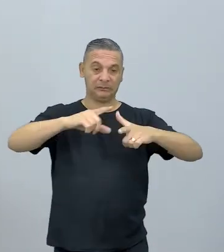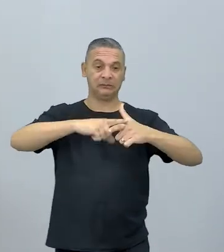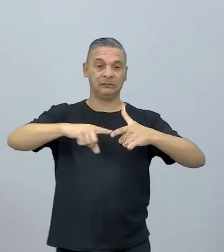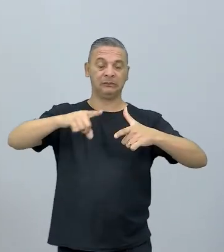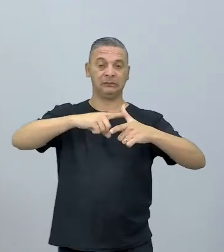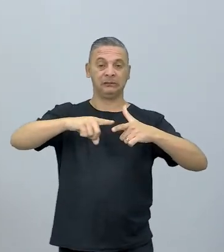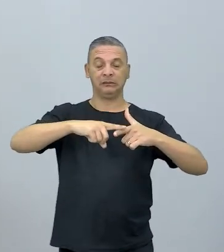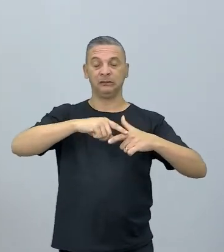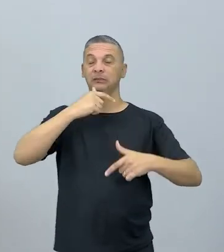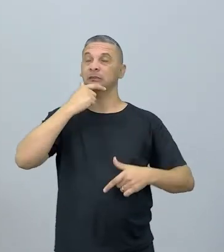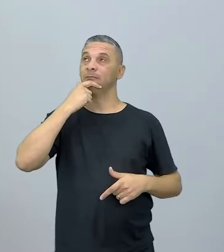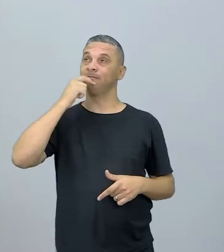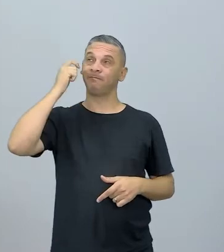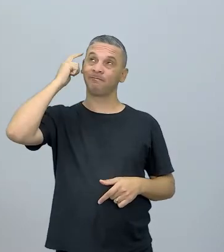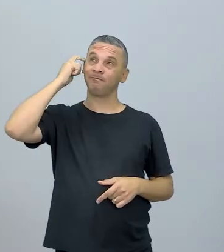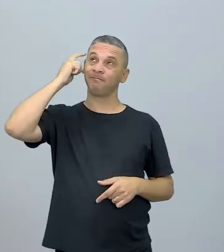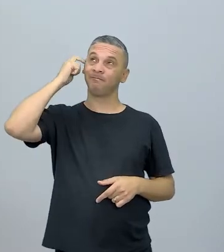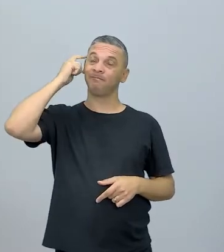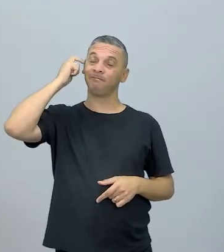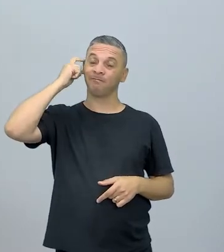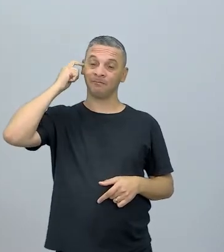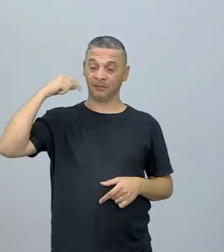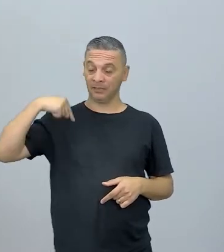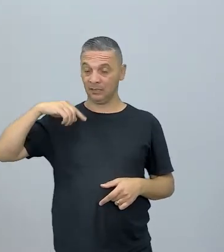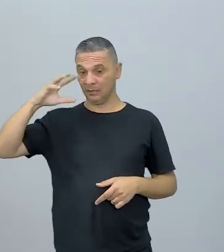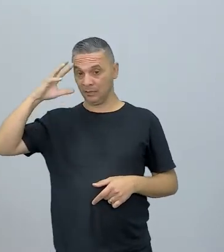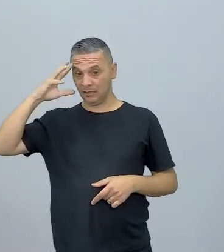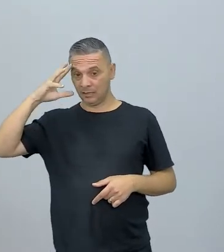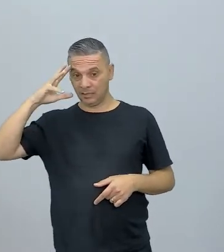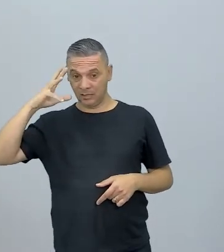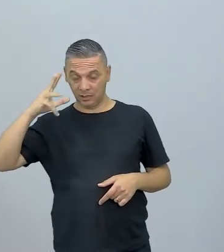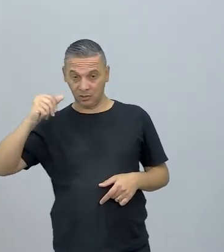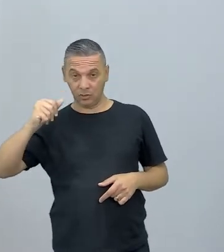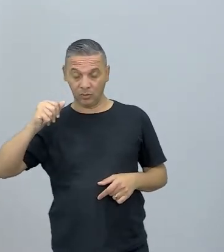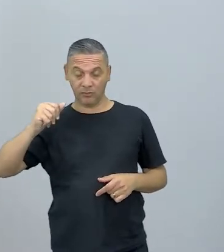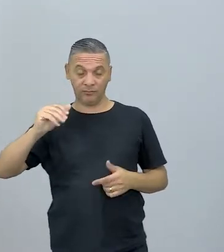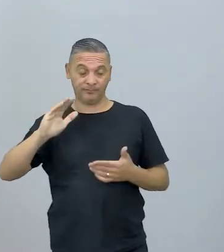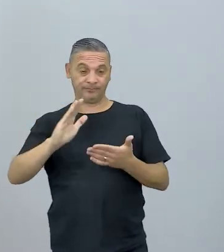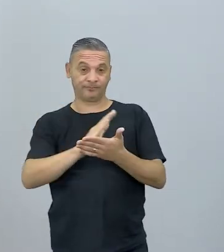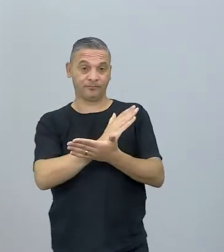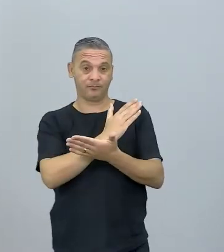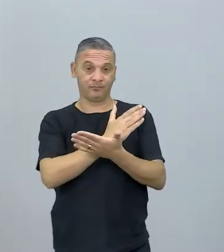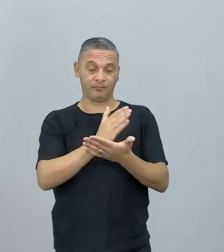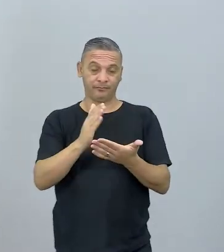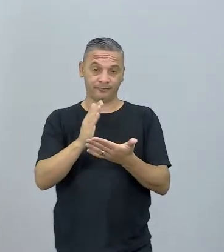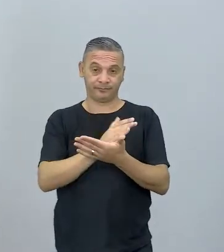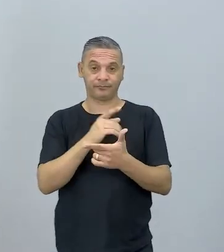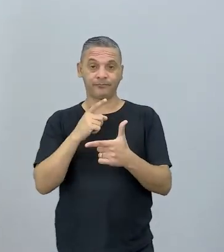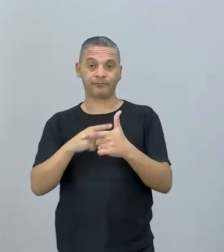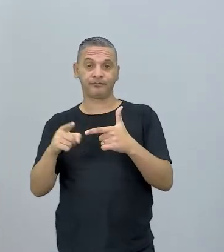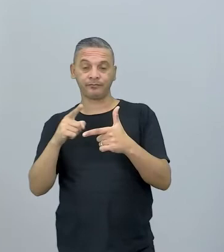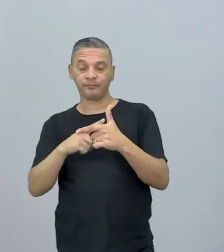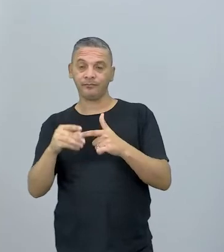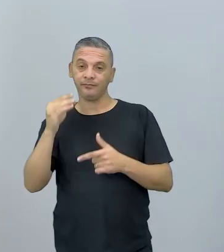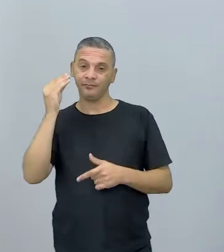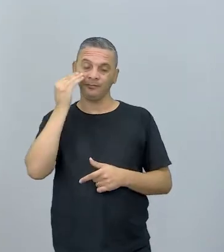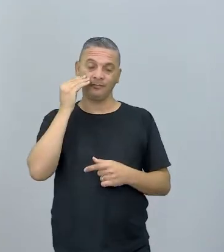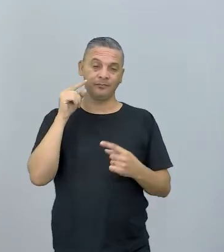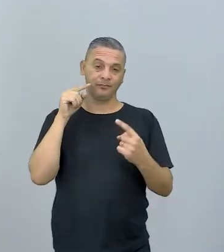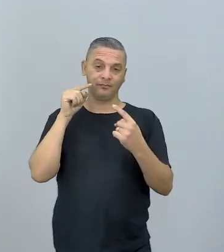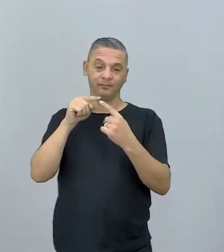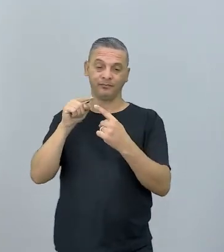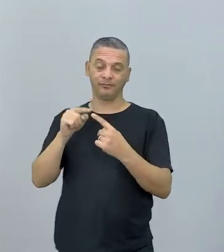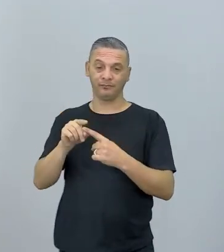desse problemão todo que é a sociedade, nós vamos pegar partes desse problema e tentar responder essas